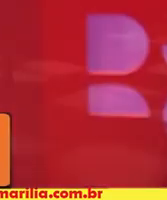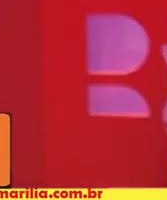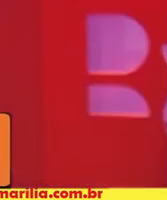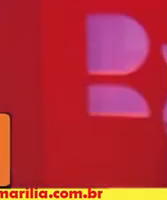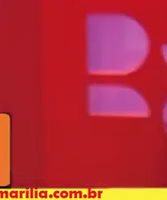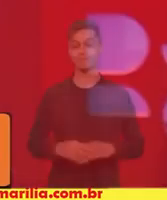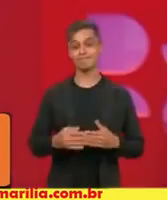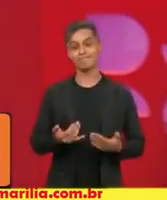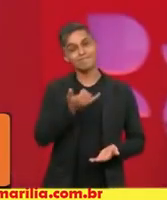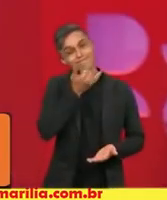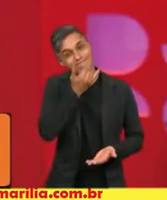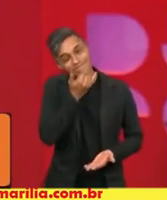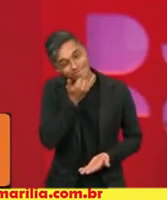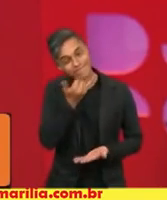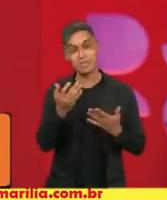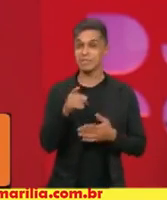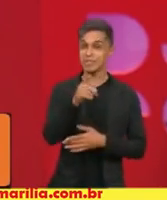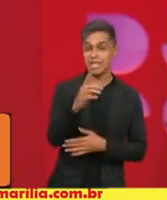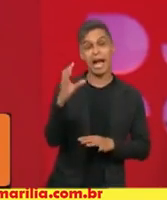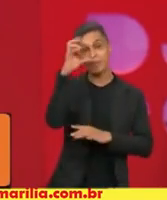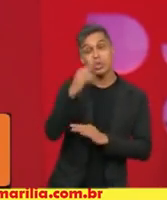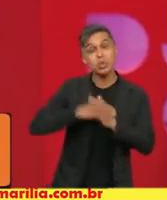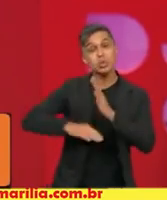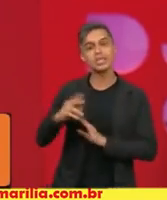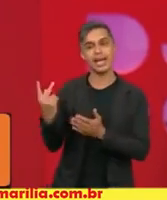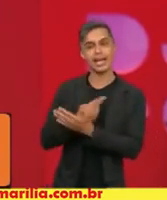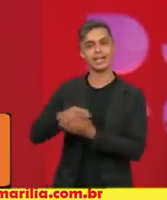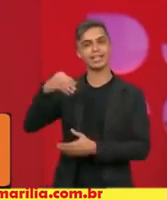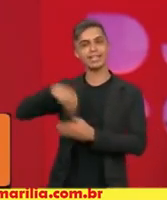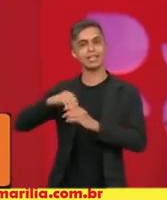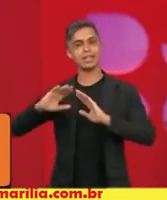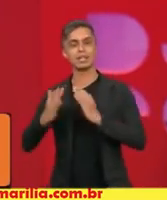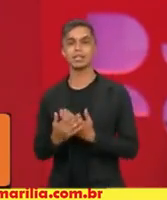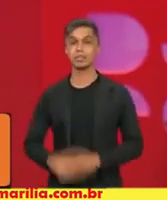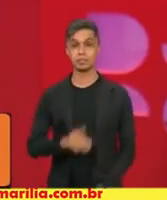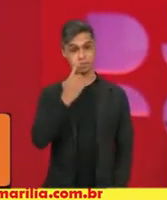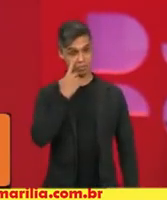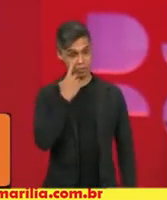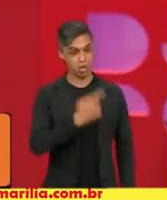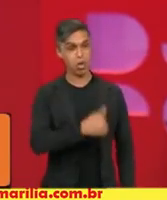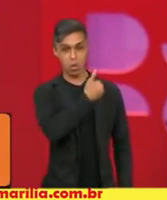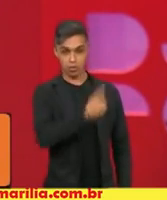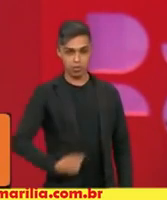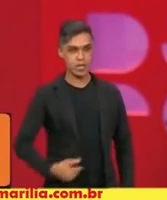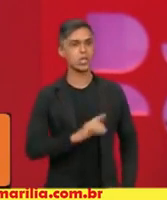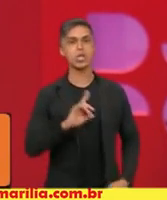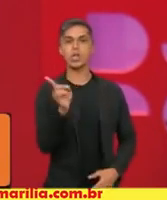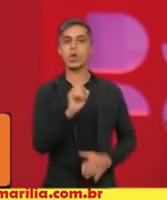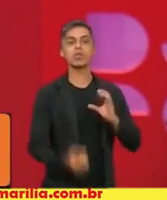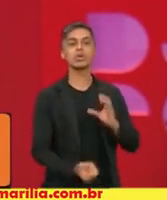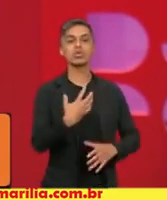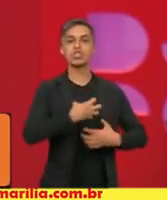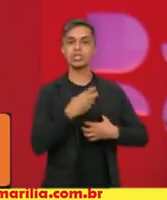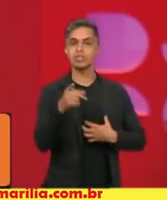Olha, eu sinto muito dizer, mas você aprendeu tudo errado na escola. Não, a República do Brasil não foi fundada como você imagina.